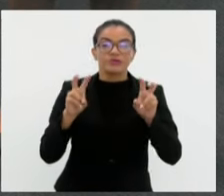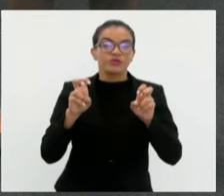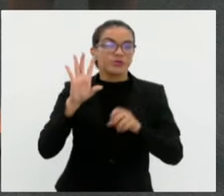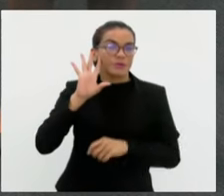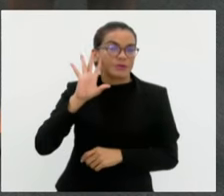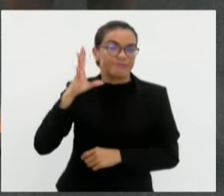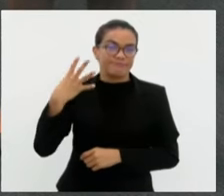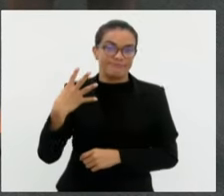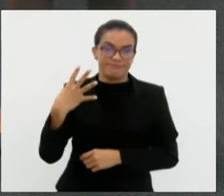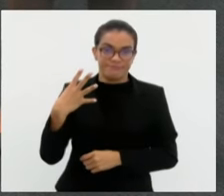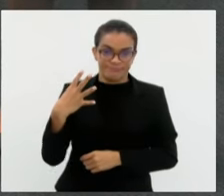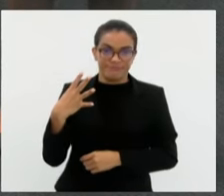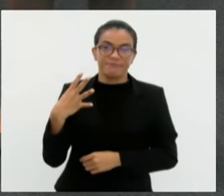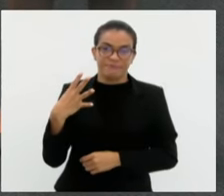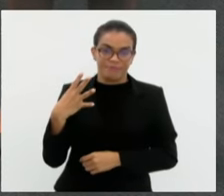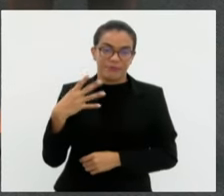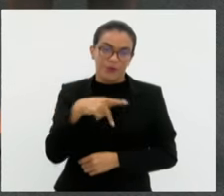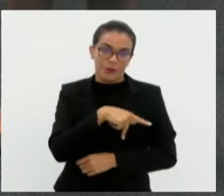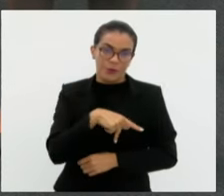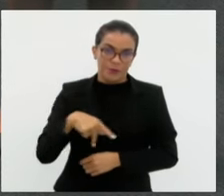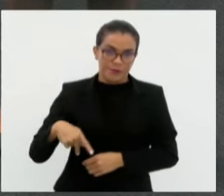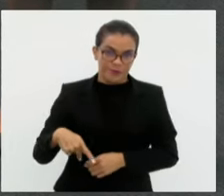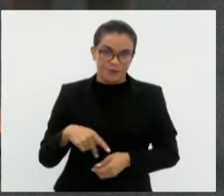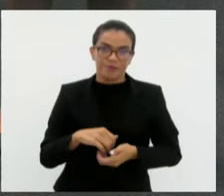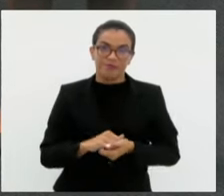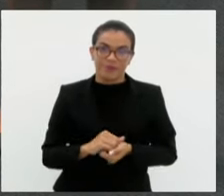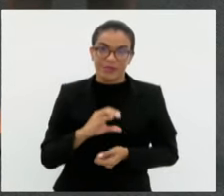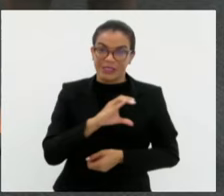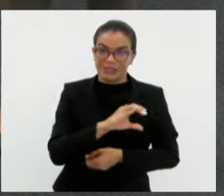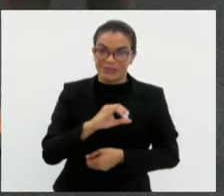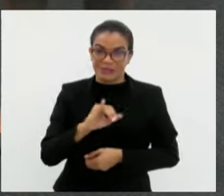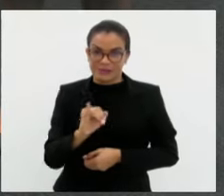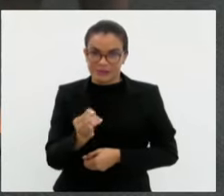decisão do presidente da CCJ,